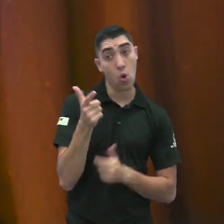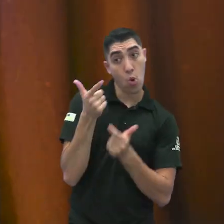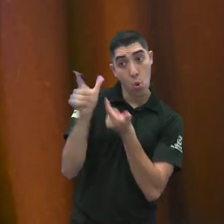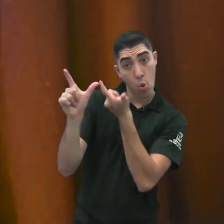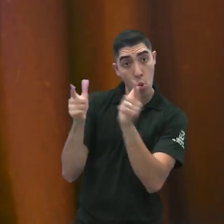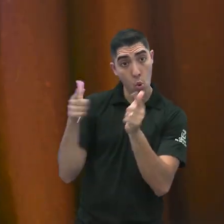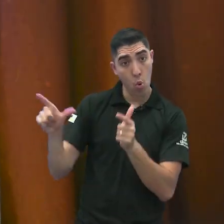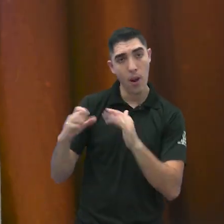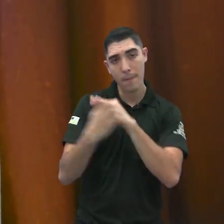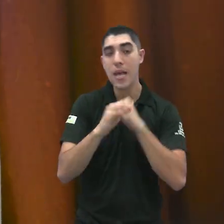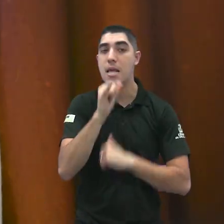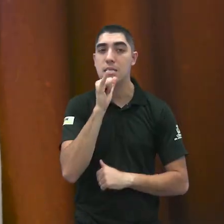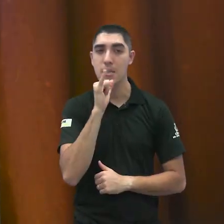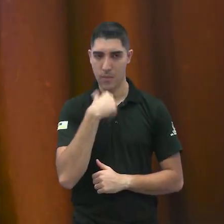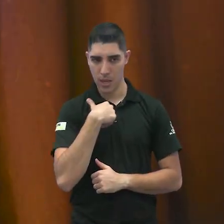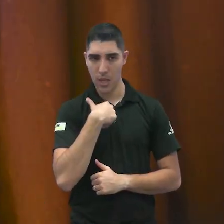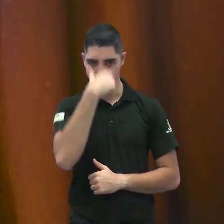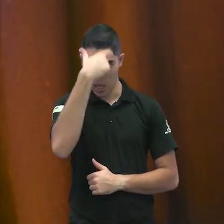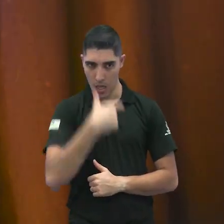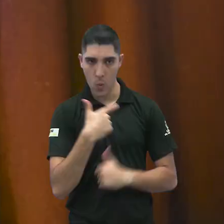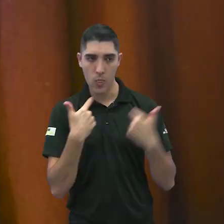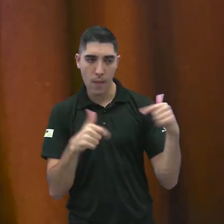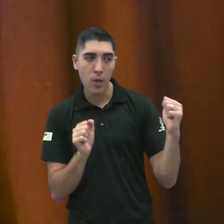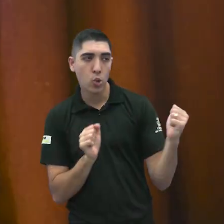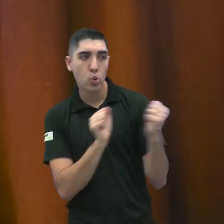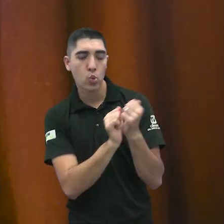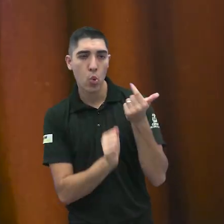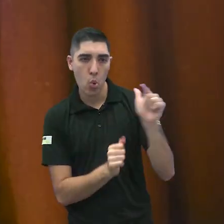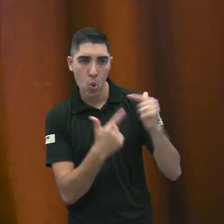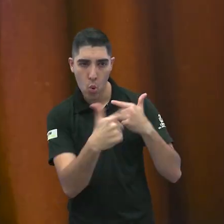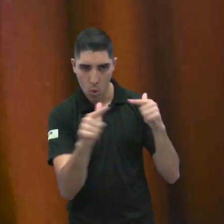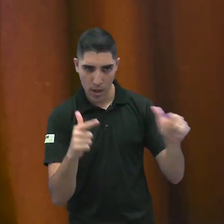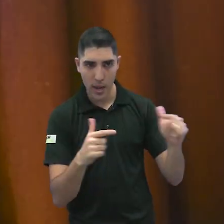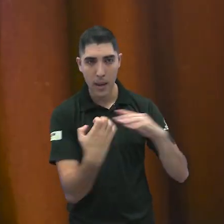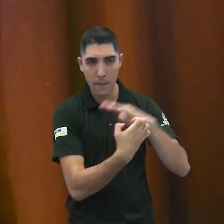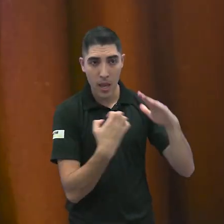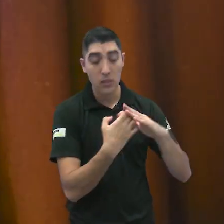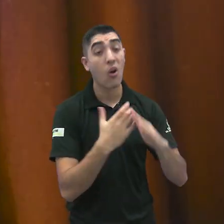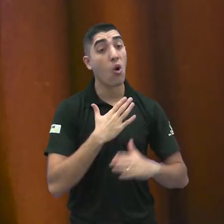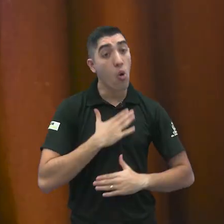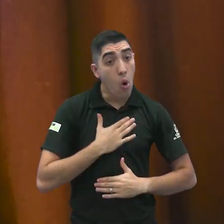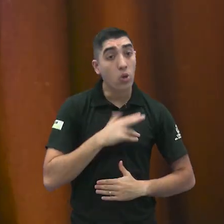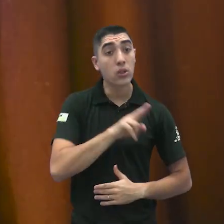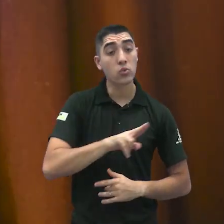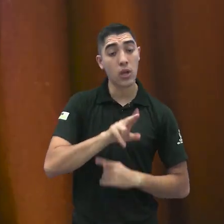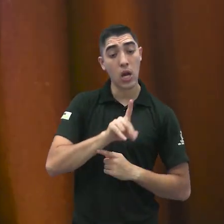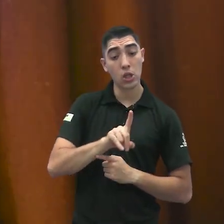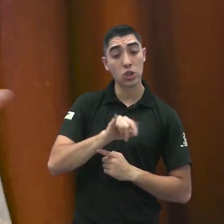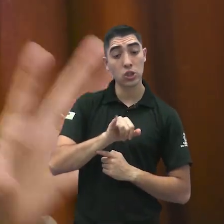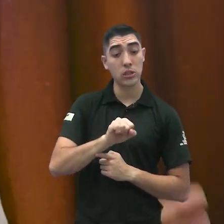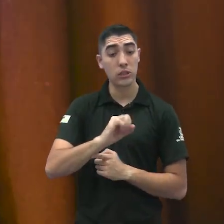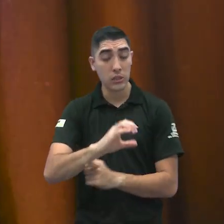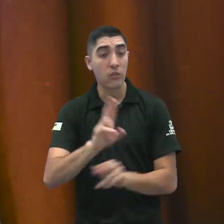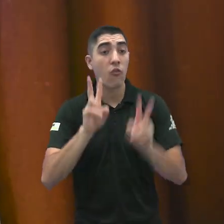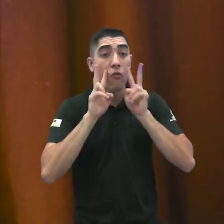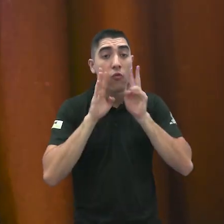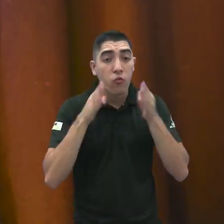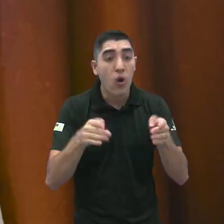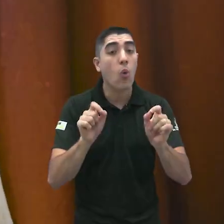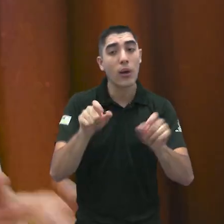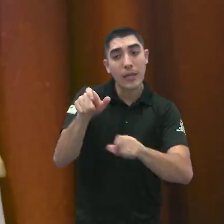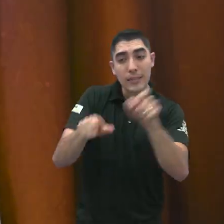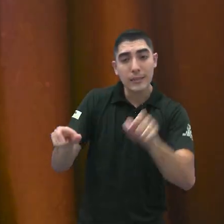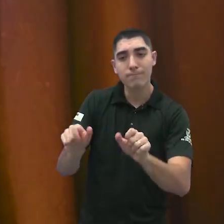comportamental. Outras empresas, por exemplo, eu trabalho com muitas empresas que usam para o desenvolvimento de performance de